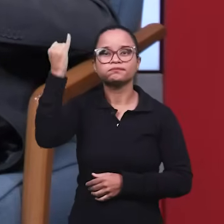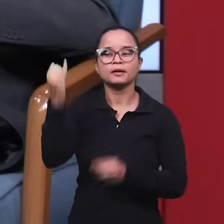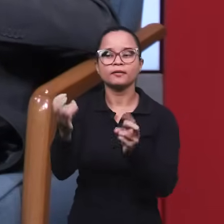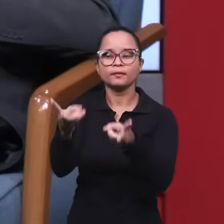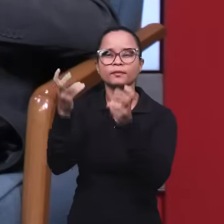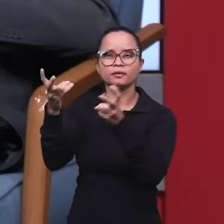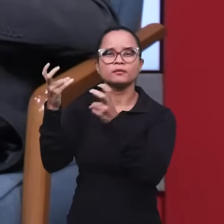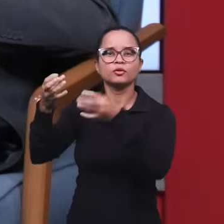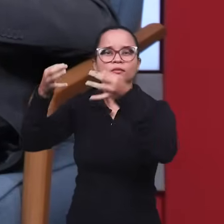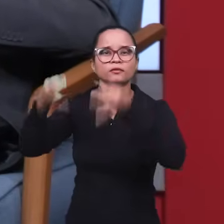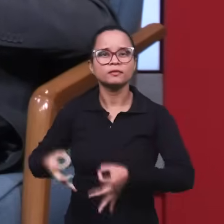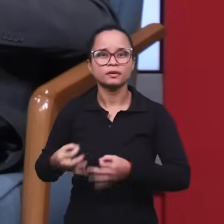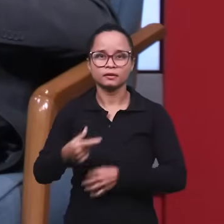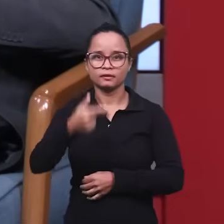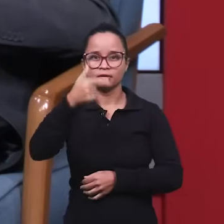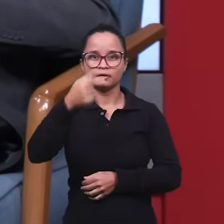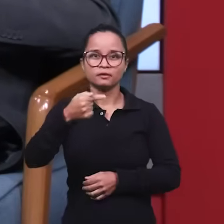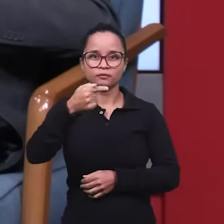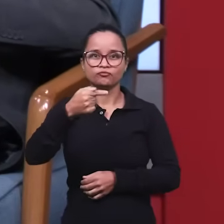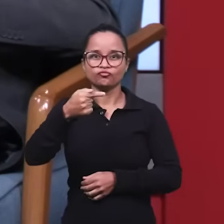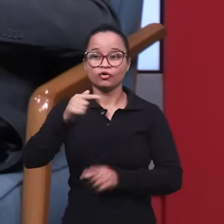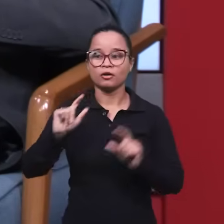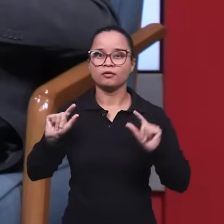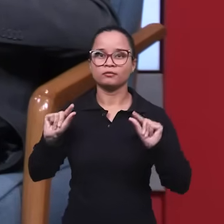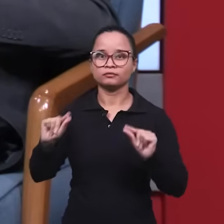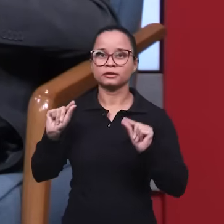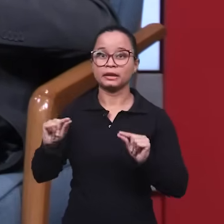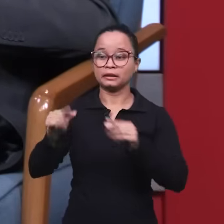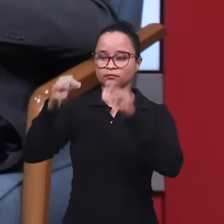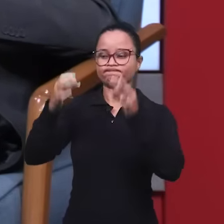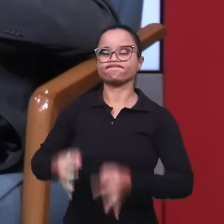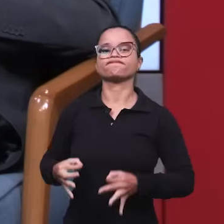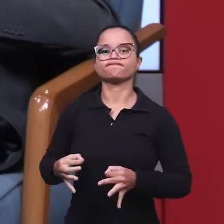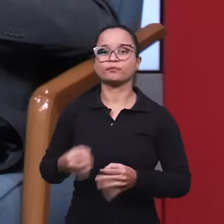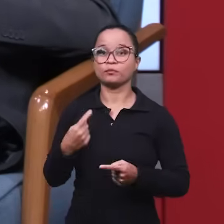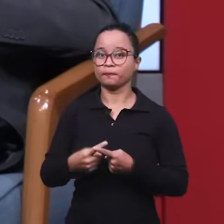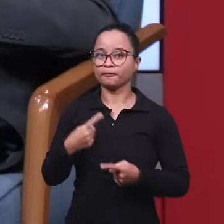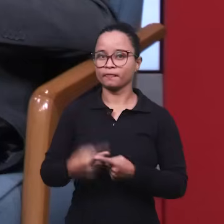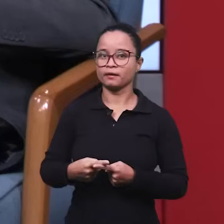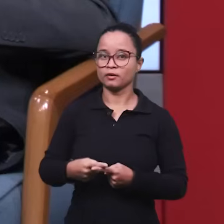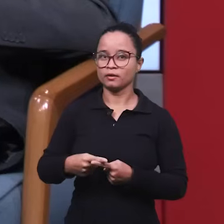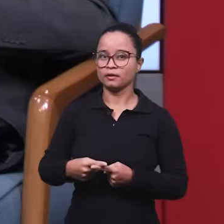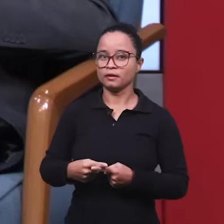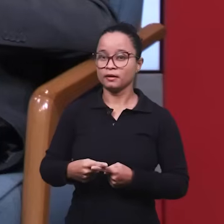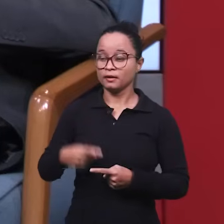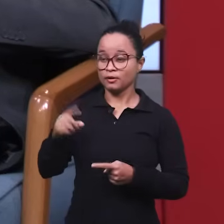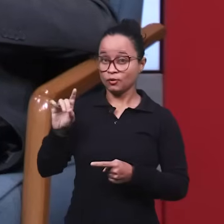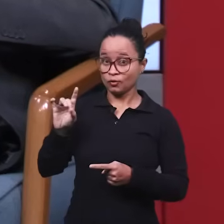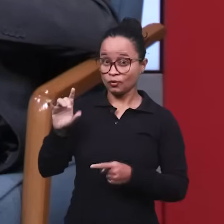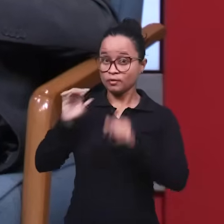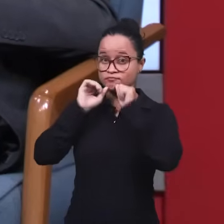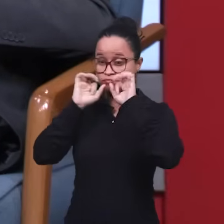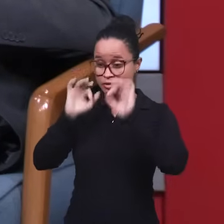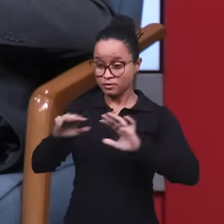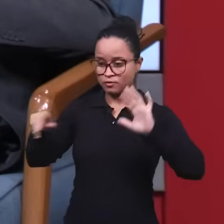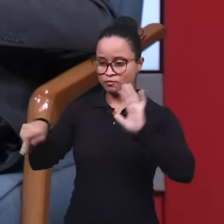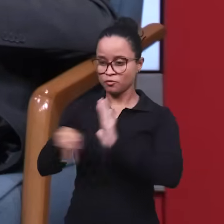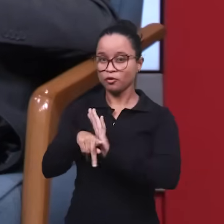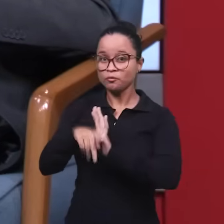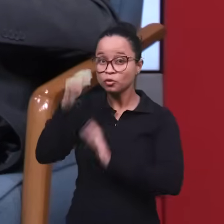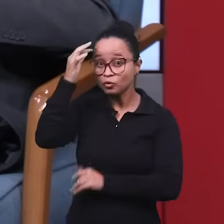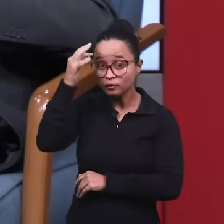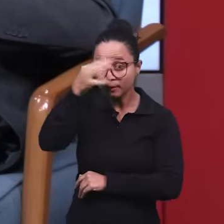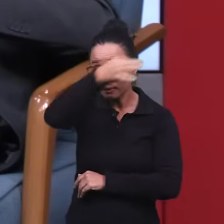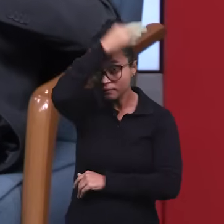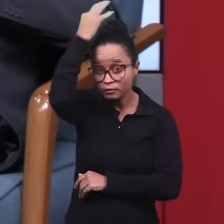a perfeição. 7 é tipo da perfeição, porque só edifica aquilo que provém